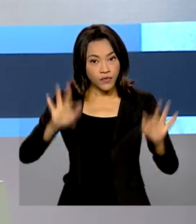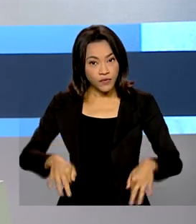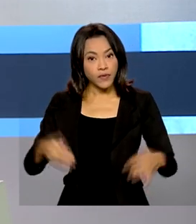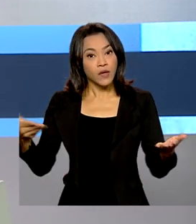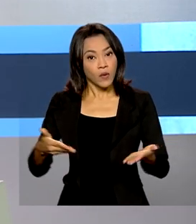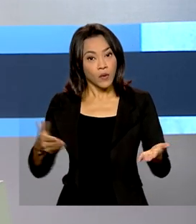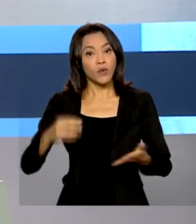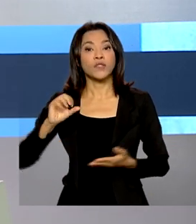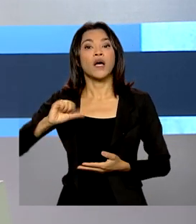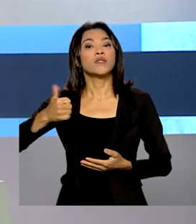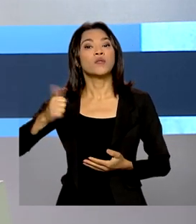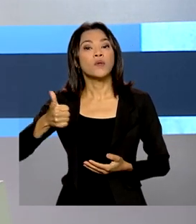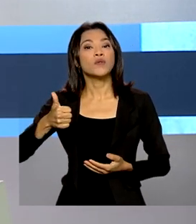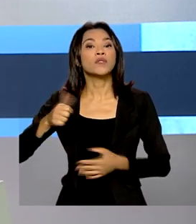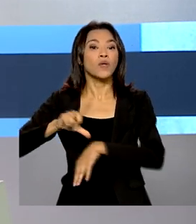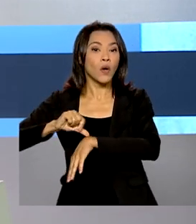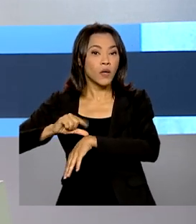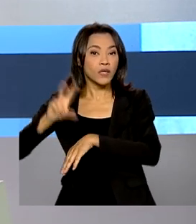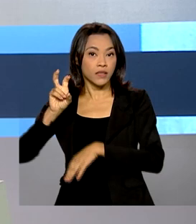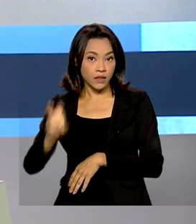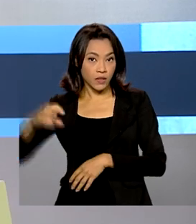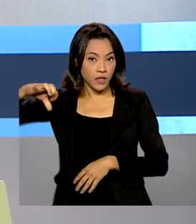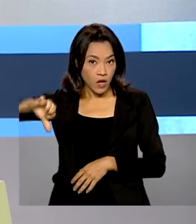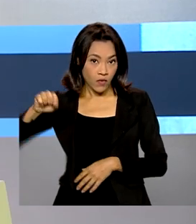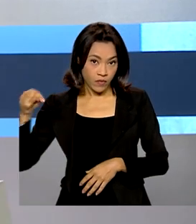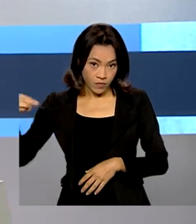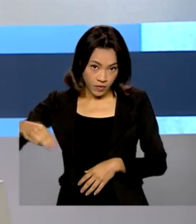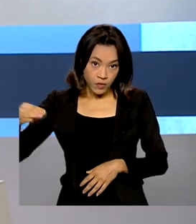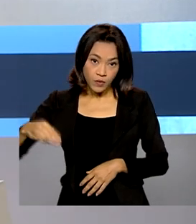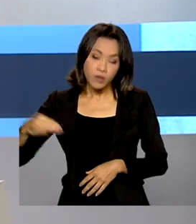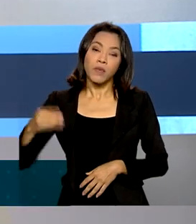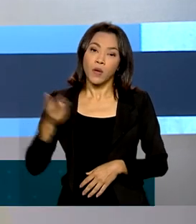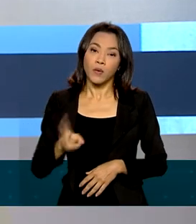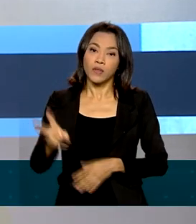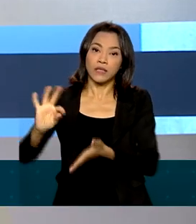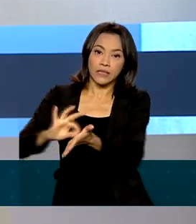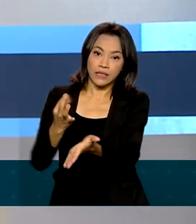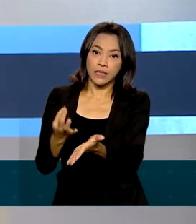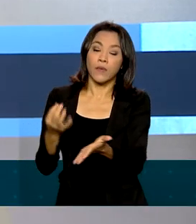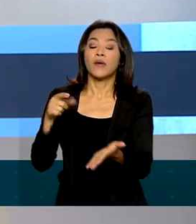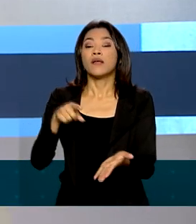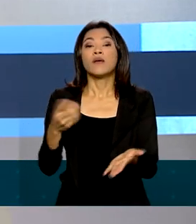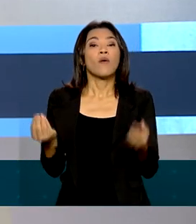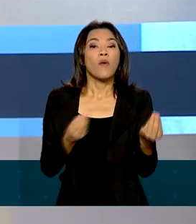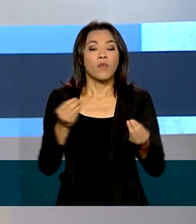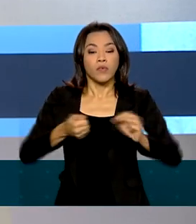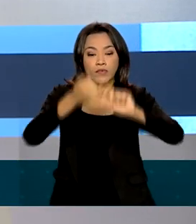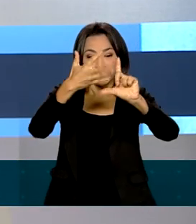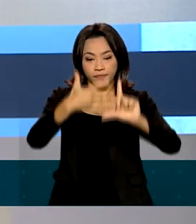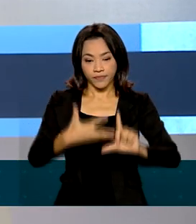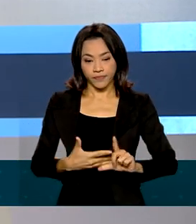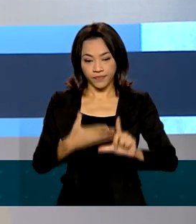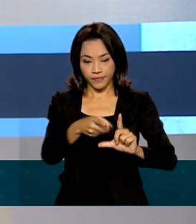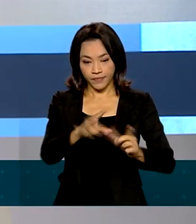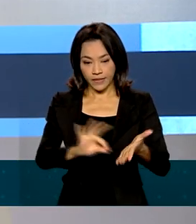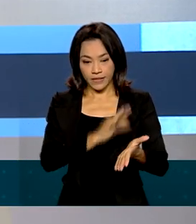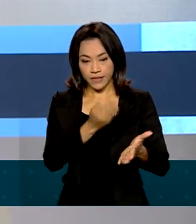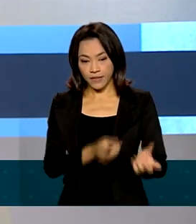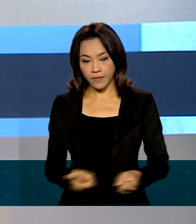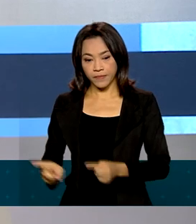23:59 para concorrer as bolsas do ProUni as inscrições devem ser feitas pelo site acesse o único